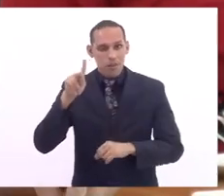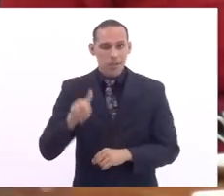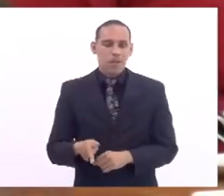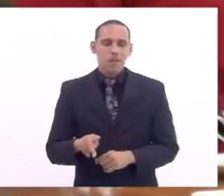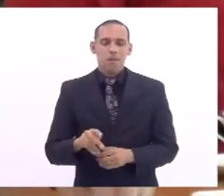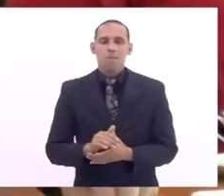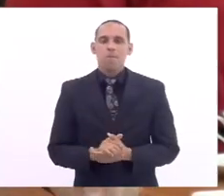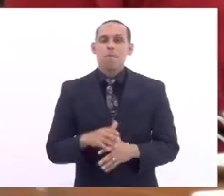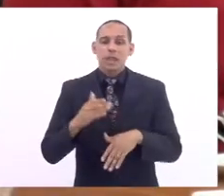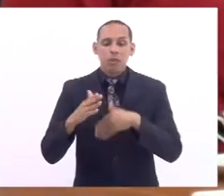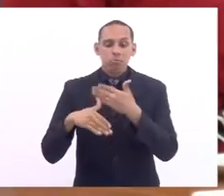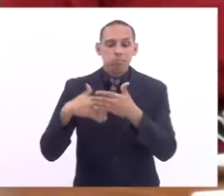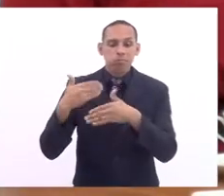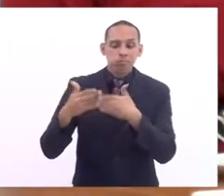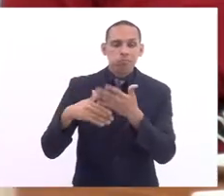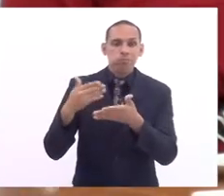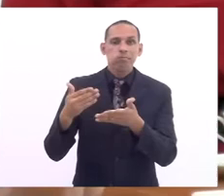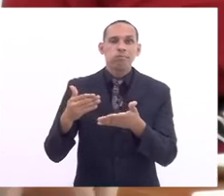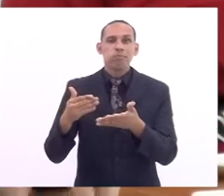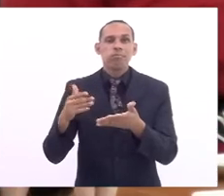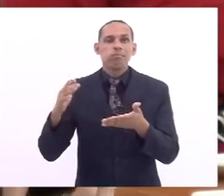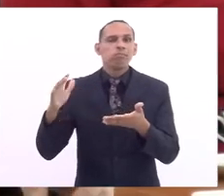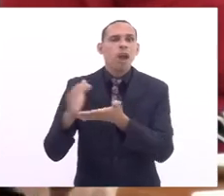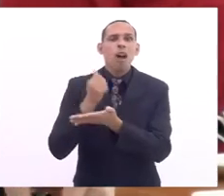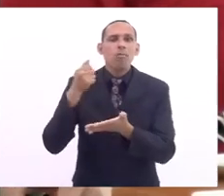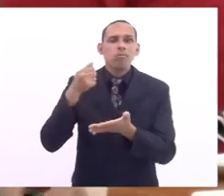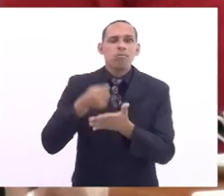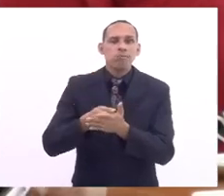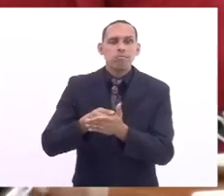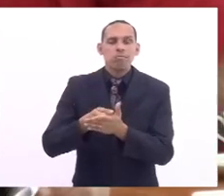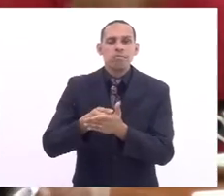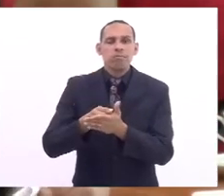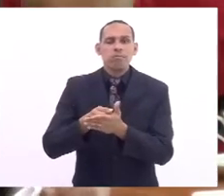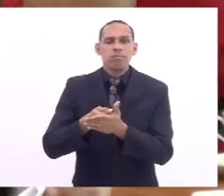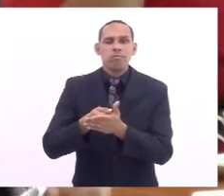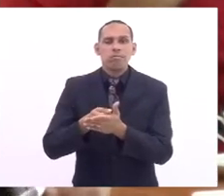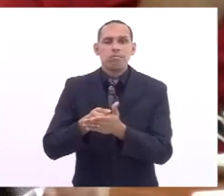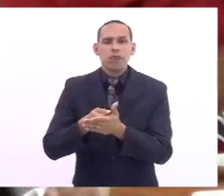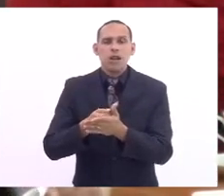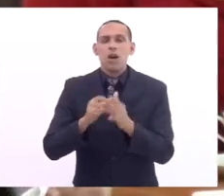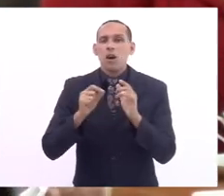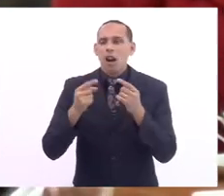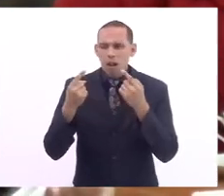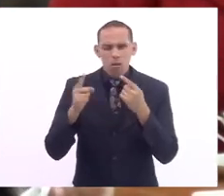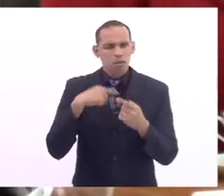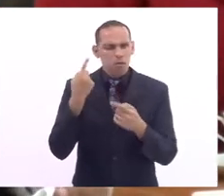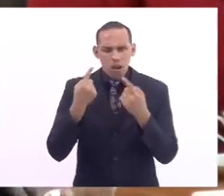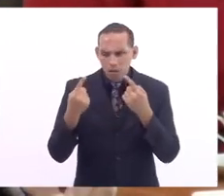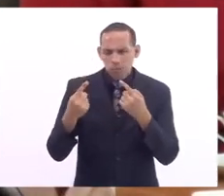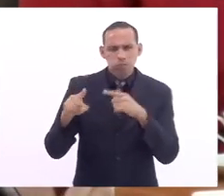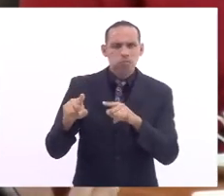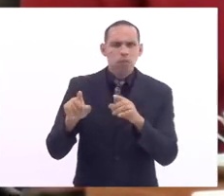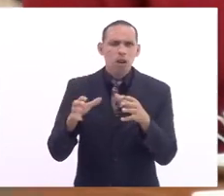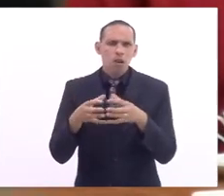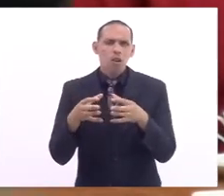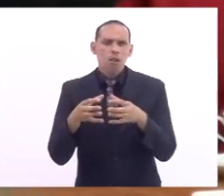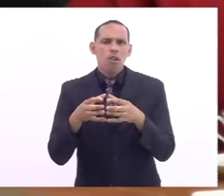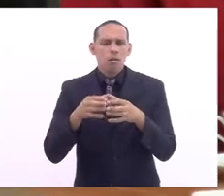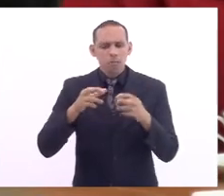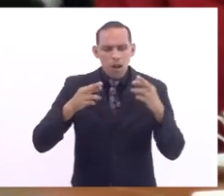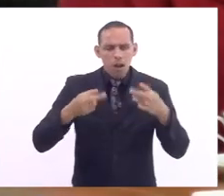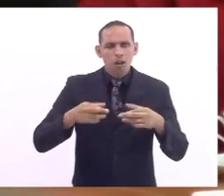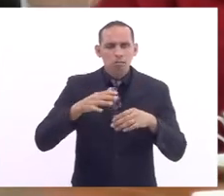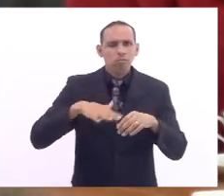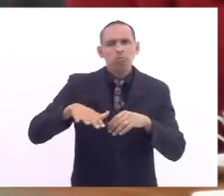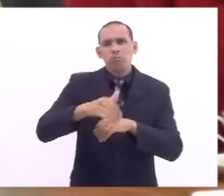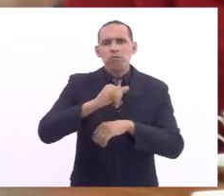entidades e depois esse golpe foi aplicado e foi foi veementemente denunciado por nona começaram a Metropolitana que Os